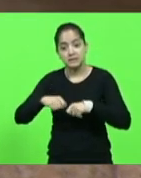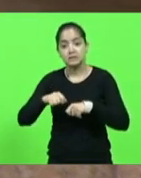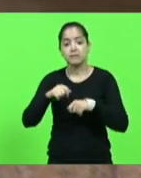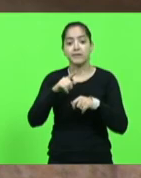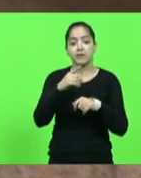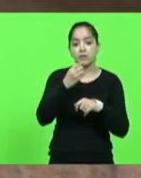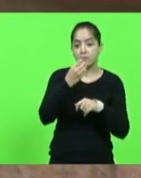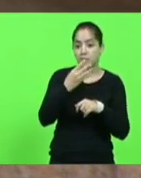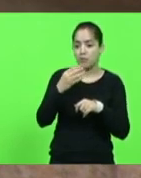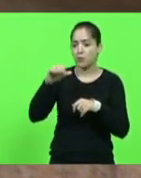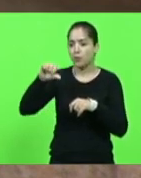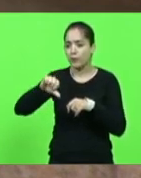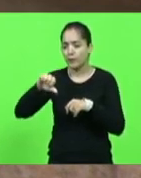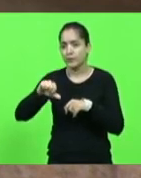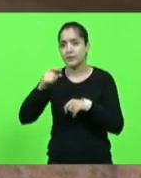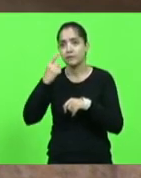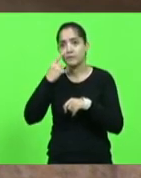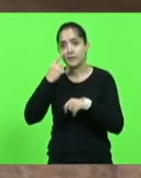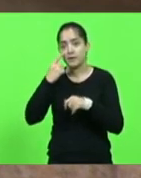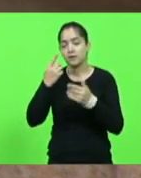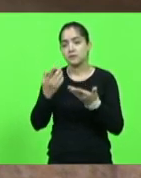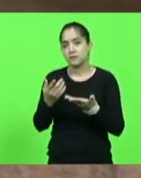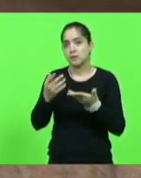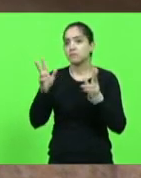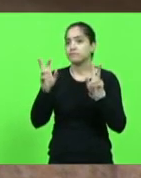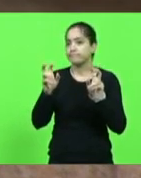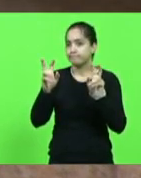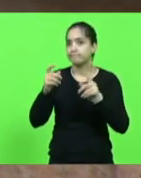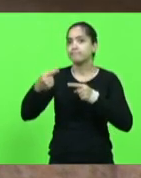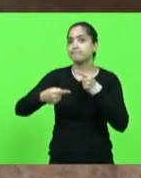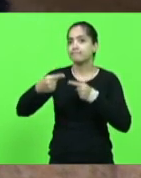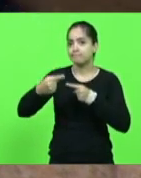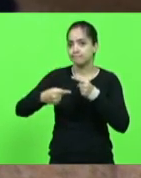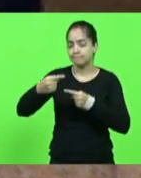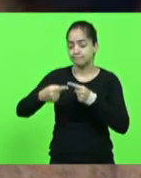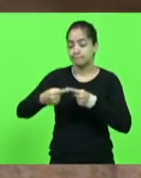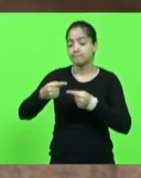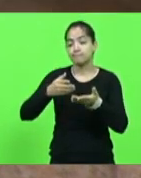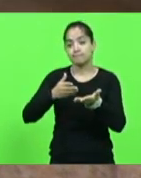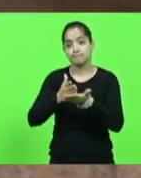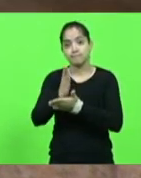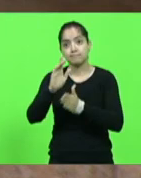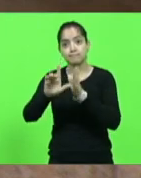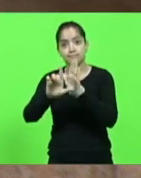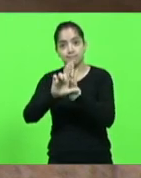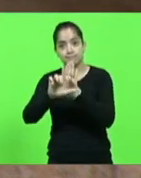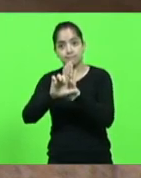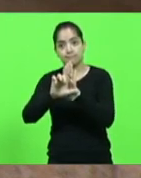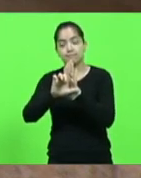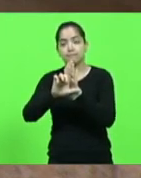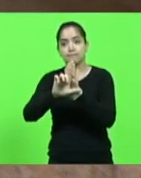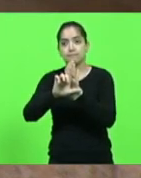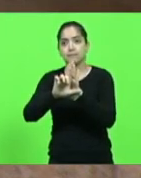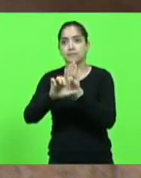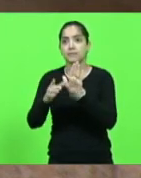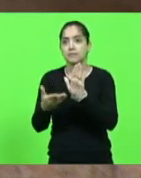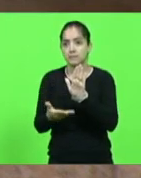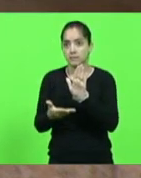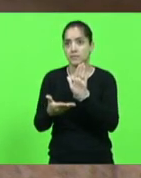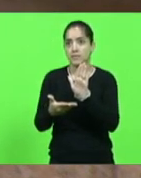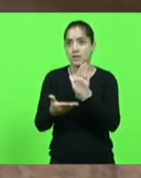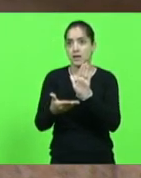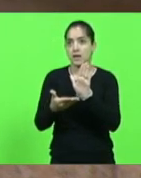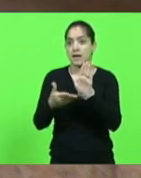Então, é importante falarmos sobre o tema. E como a Assembleia aprovou uma lei e essa lei institui